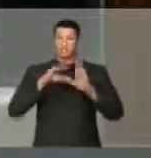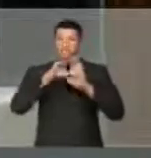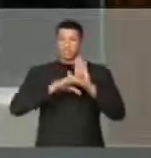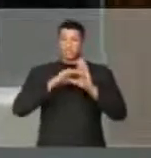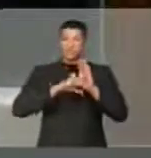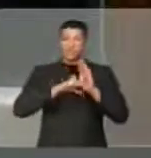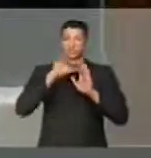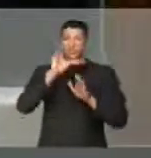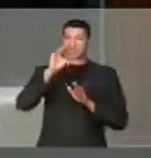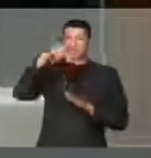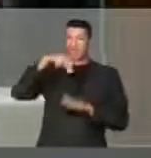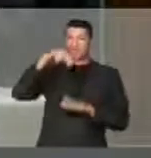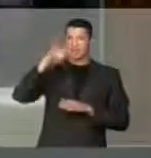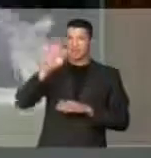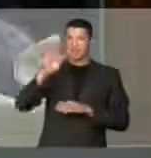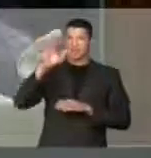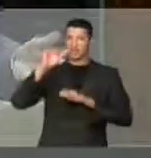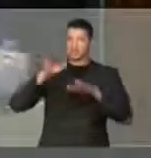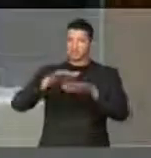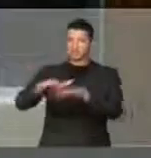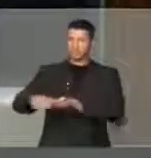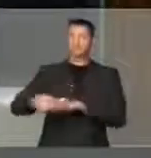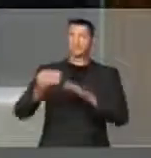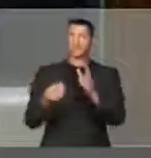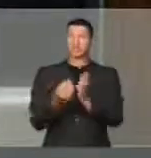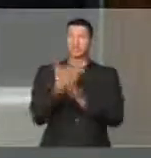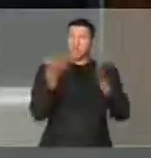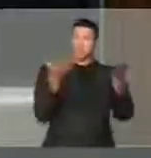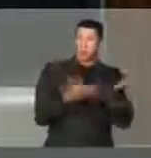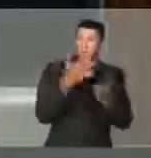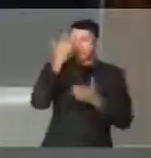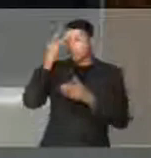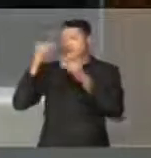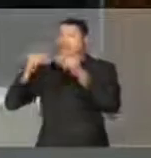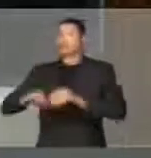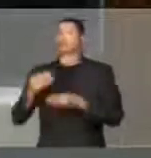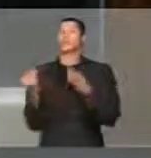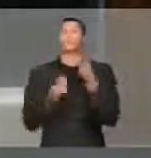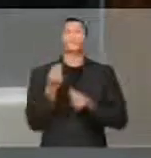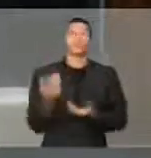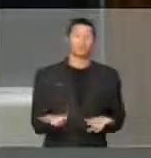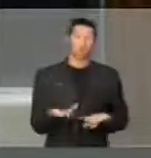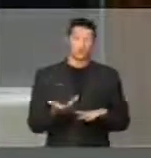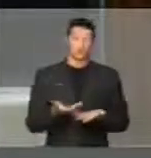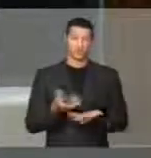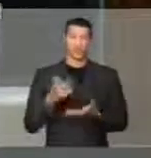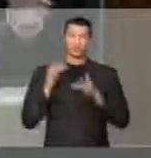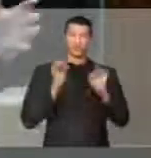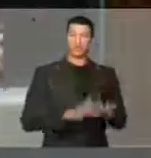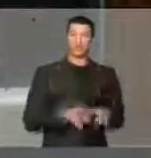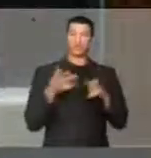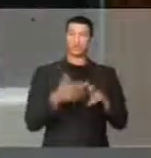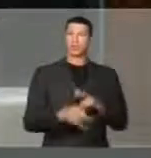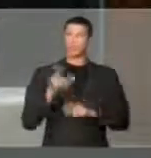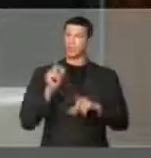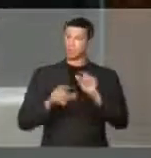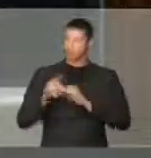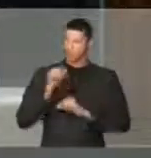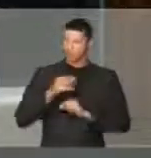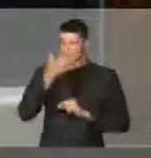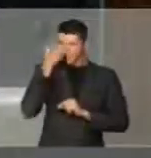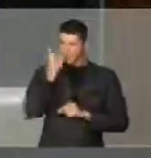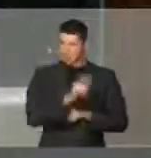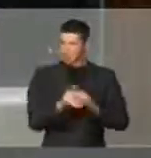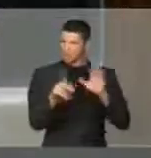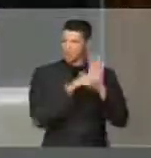Nacional de Trânsito, que cria uma coisa hoje e amanhã desmancha. Como é que pode ele deixar como optativo o extintor que